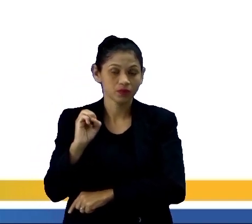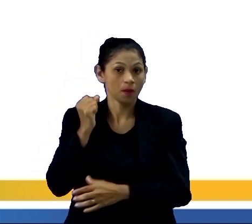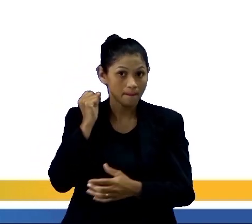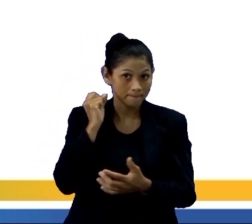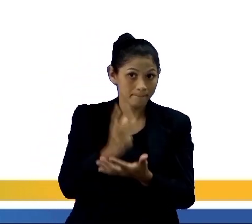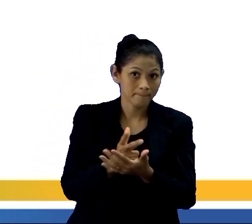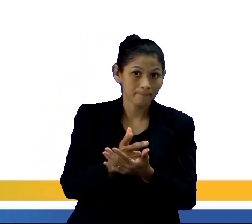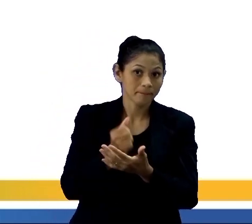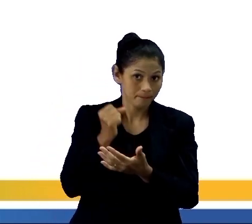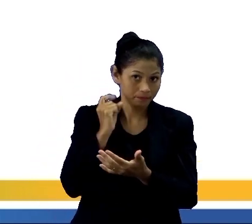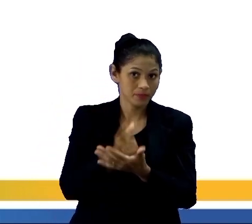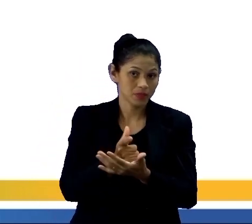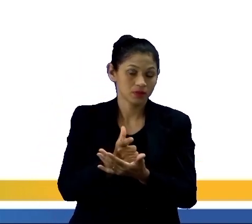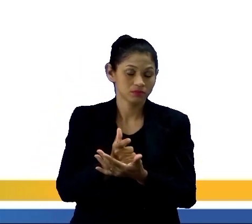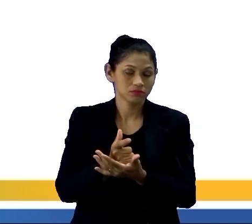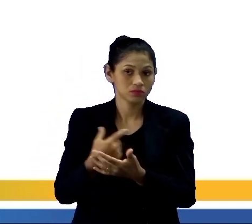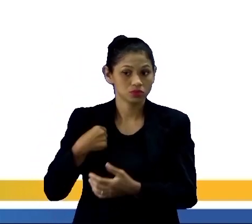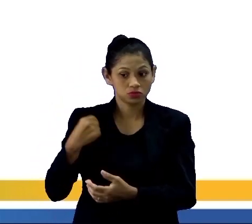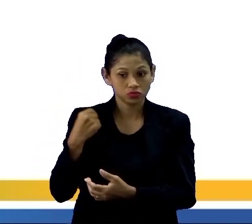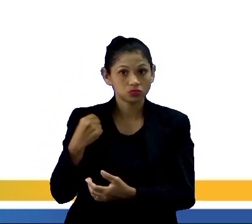pagará R$200.